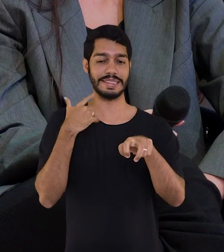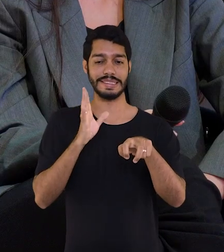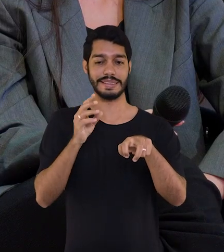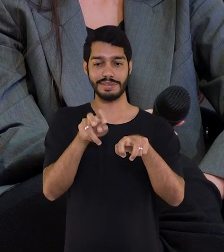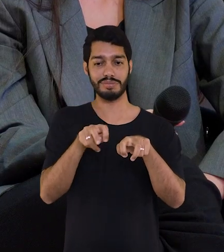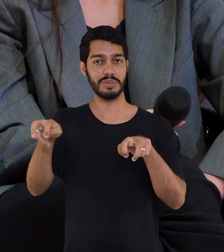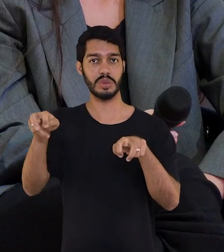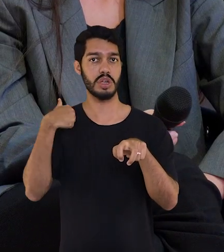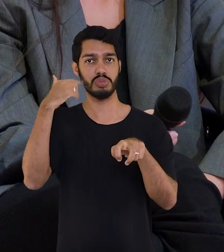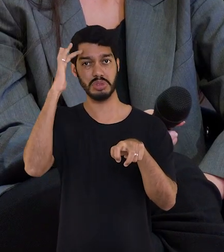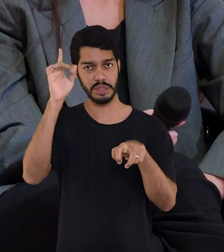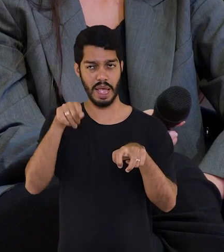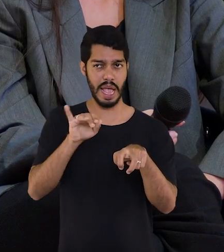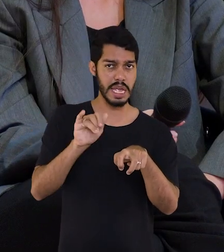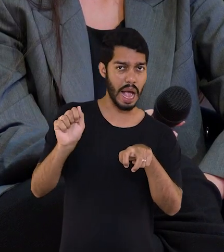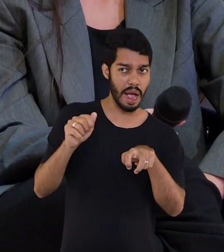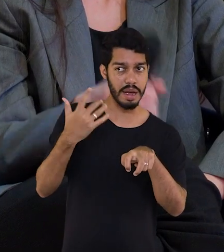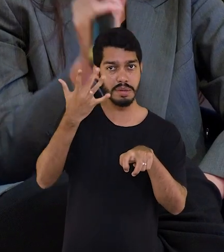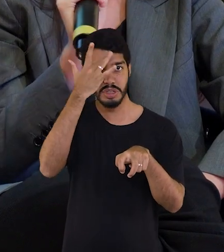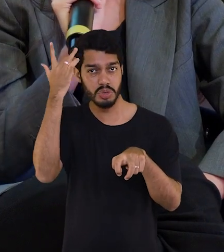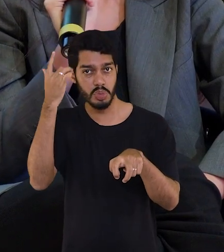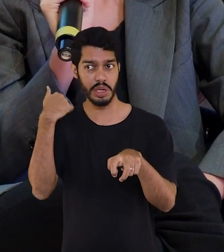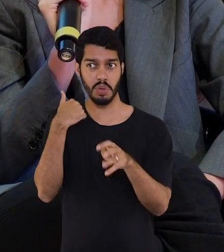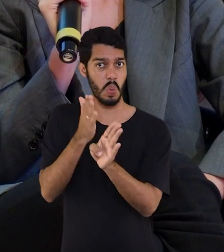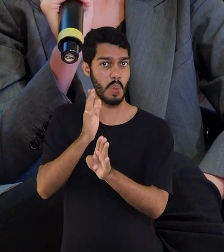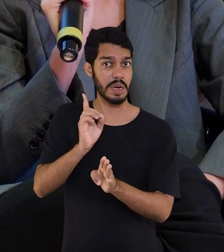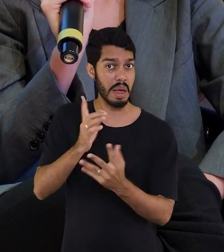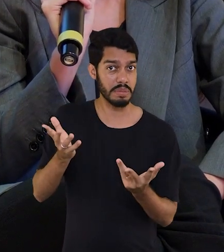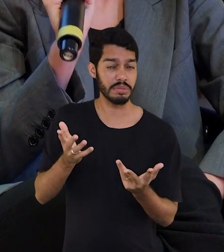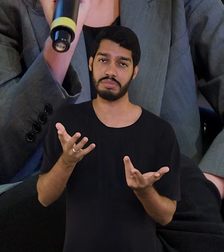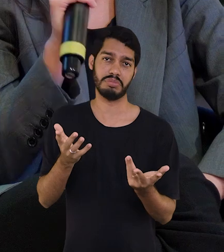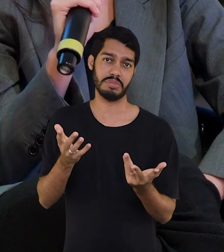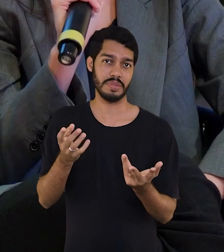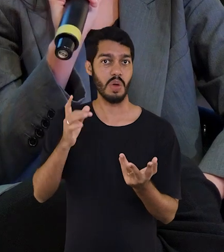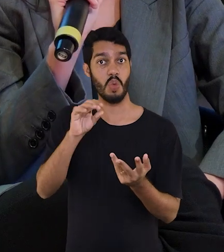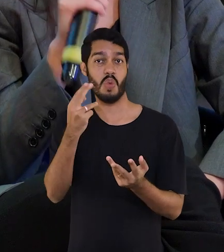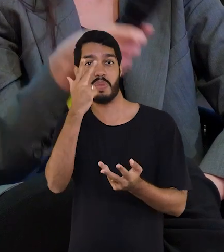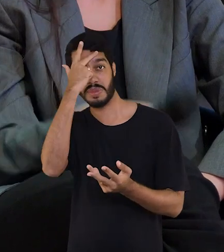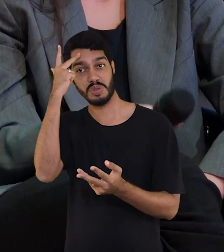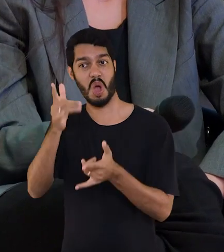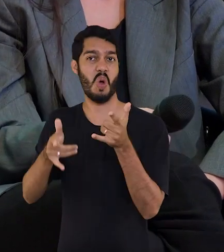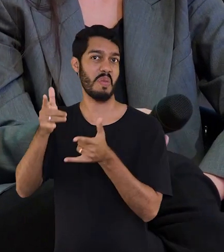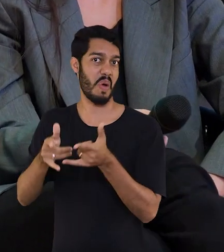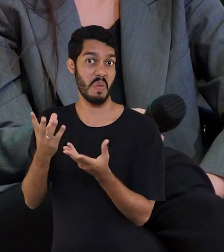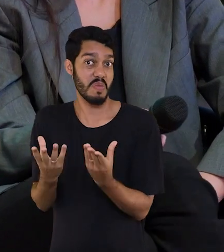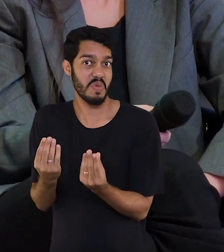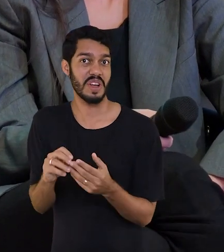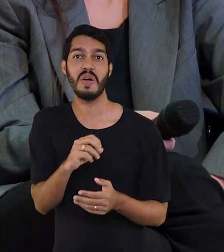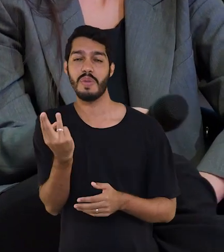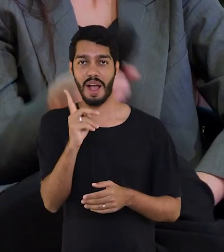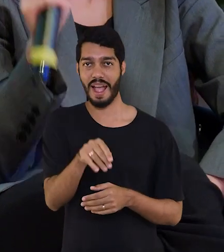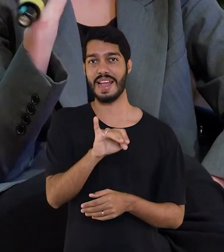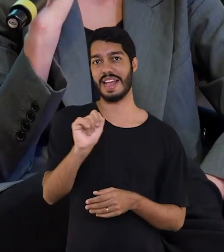voo outro dia. Eu não sabia se era inteligência artificial ou se era uma pessoa. E você descobriu? Não descobri ainda. Entendi. Mas, tipo assim, ou a pessoa era muito robótica,